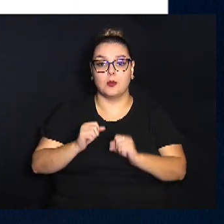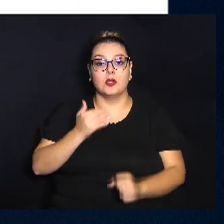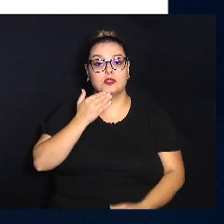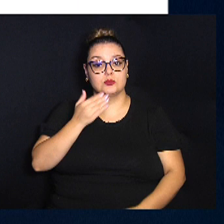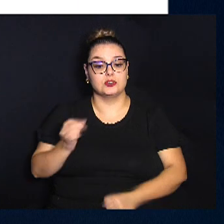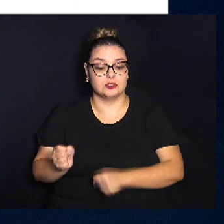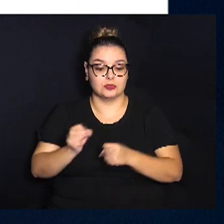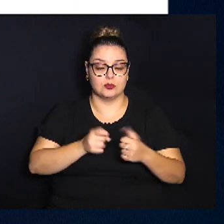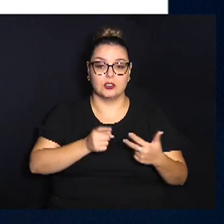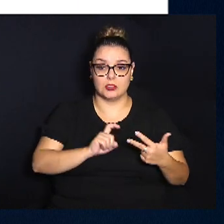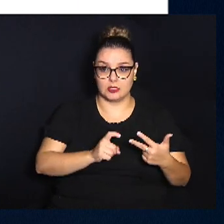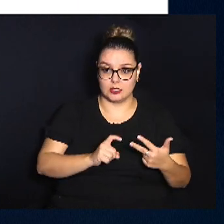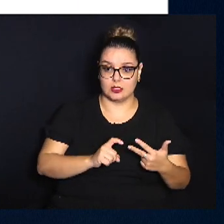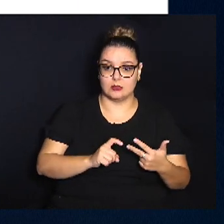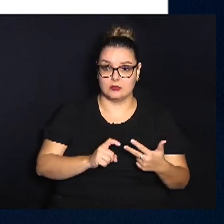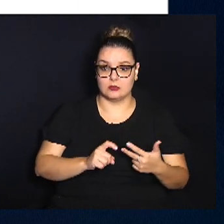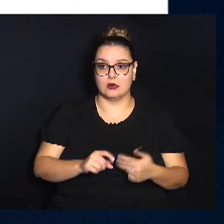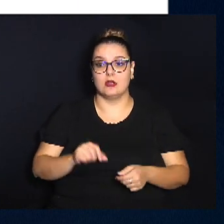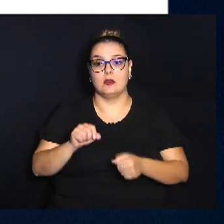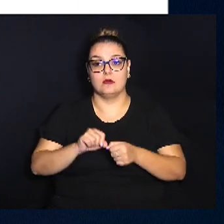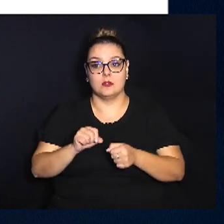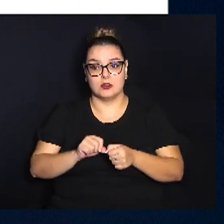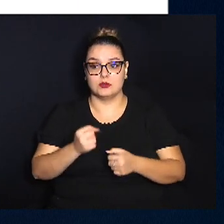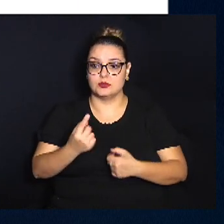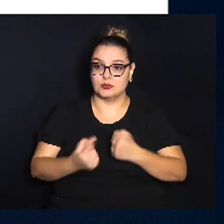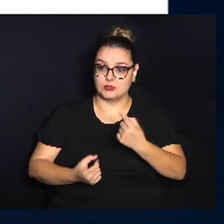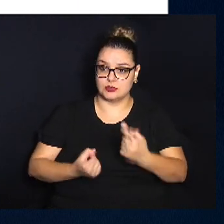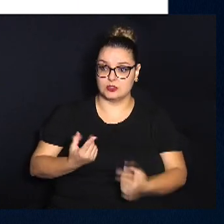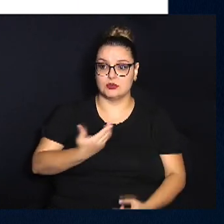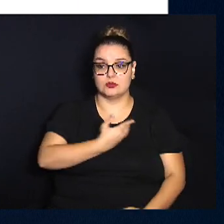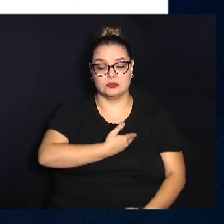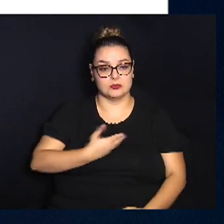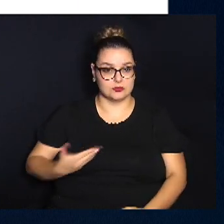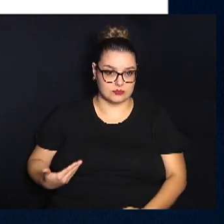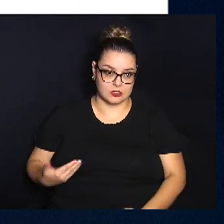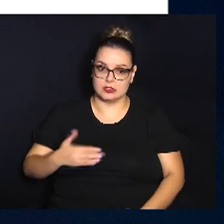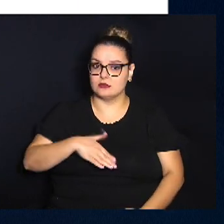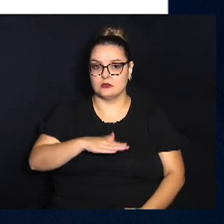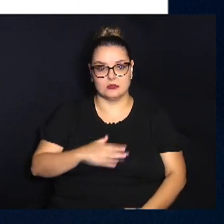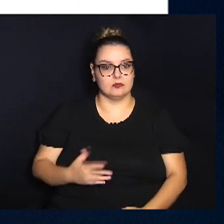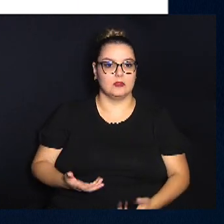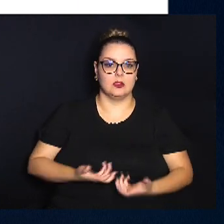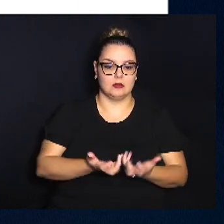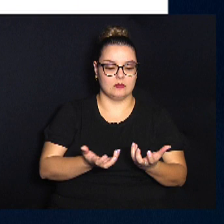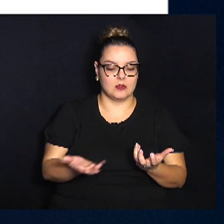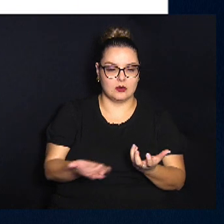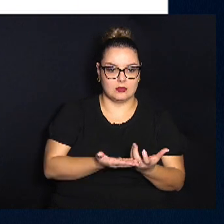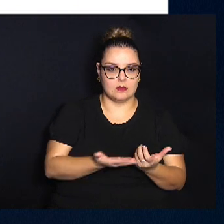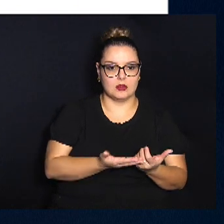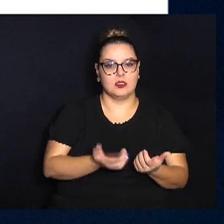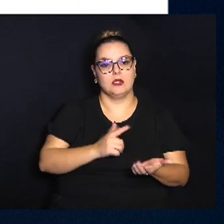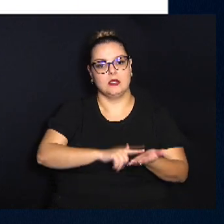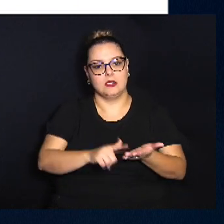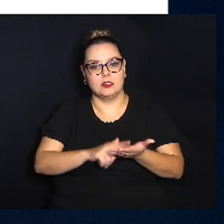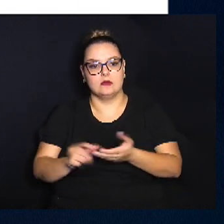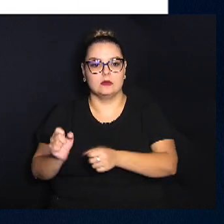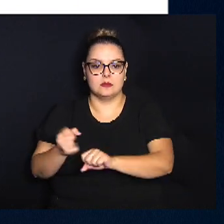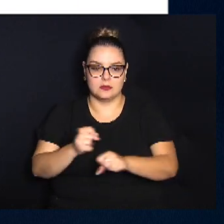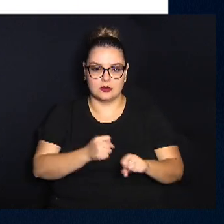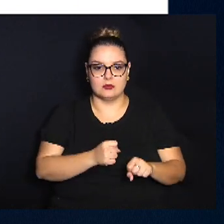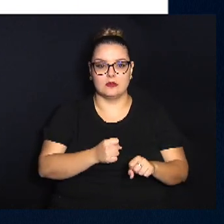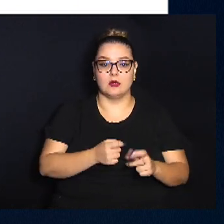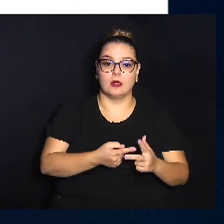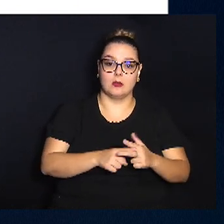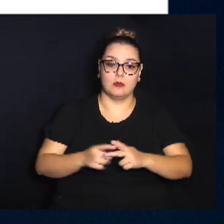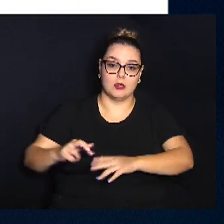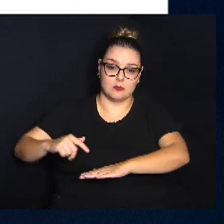Poder Executivo a realização de alguns serviços na área adotada, como corte de grama, limpeza e varrição,